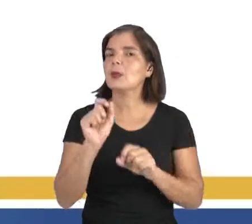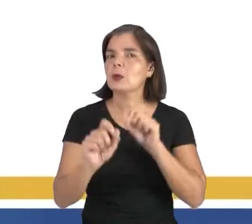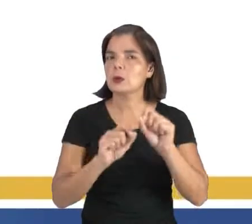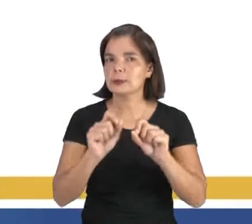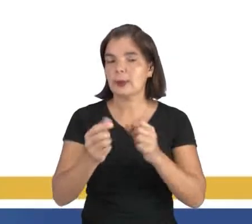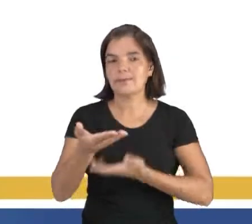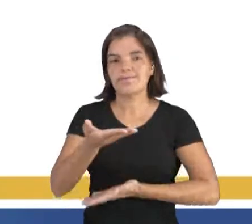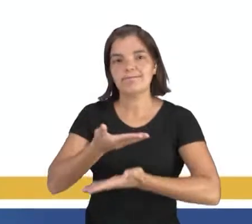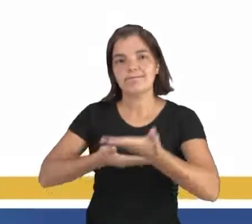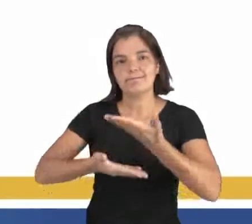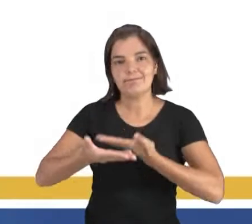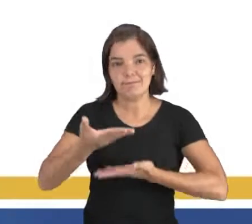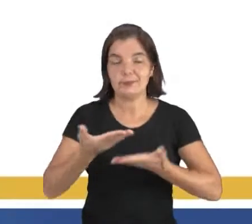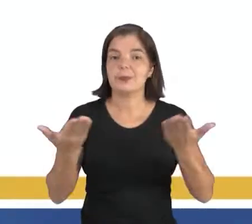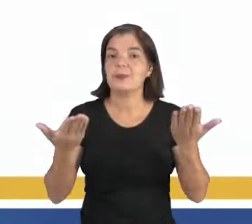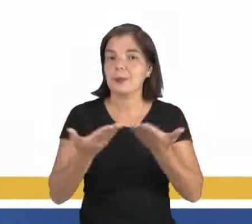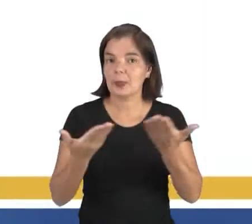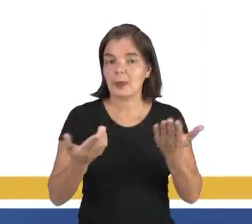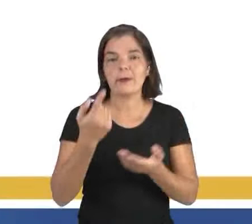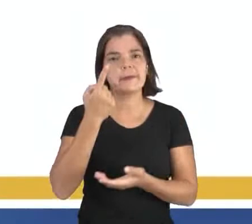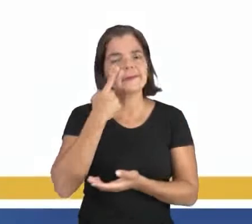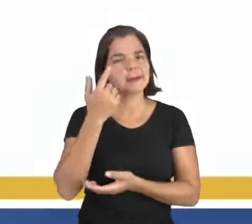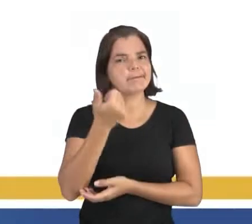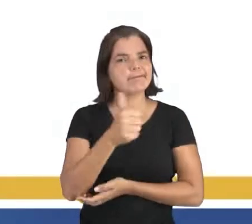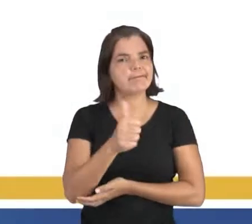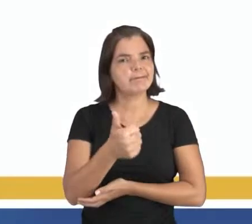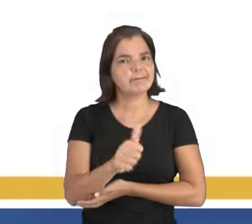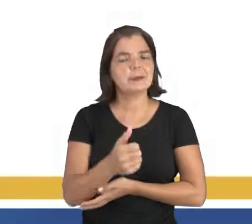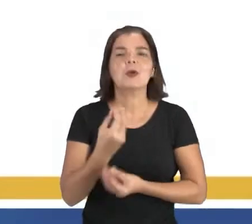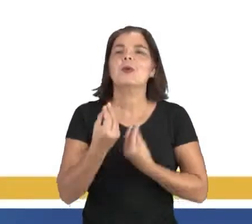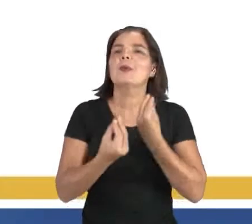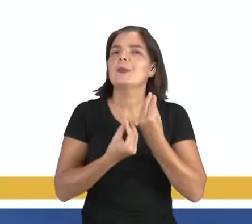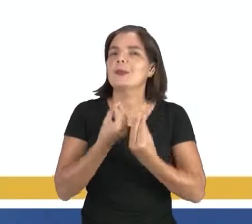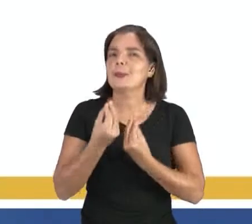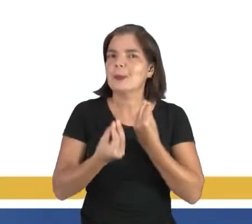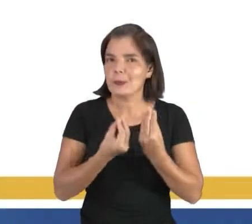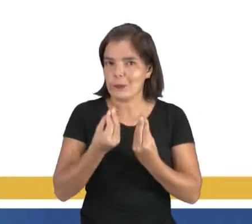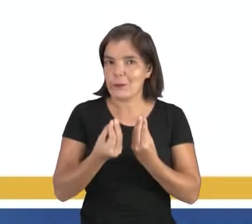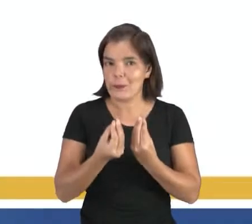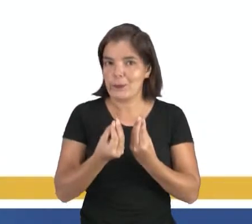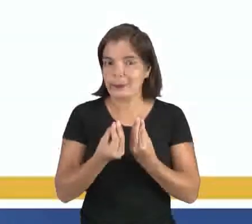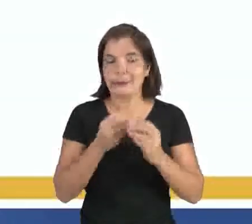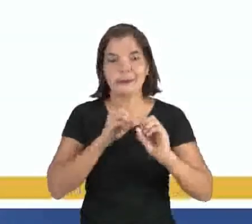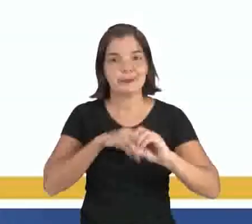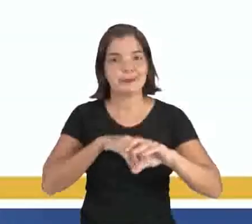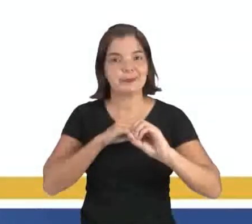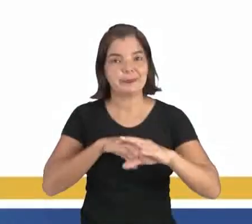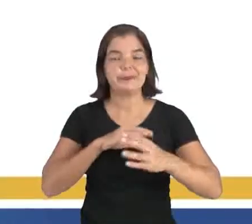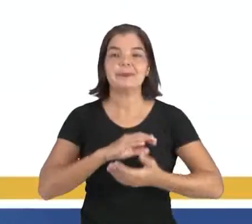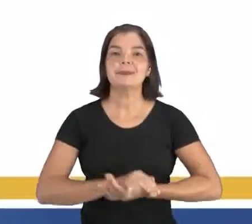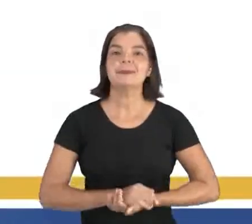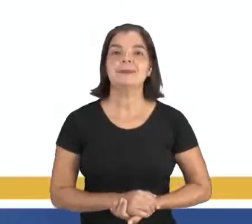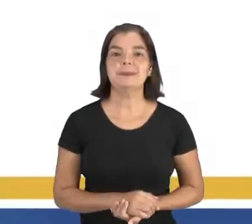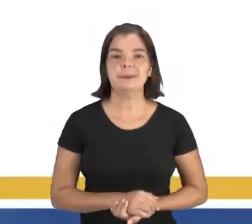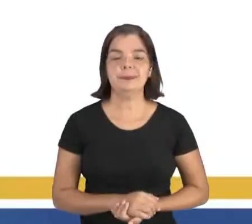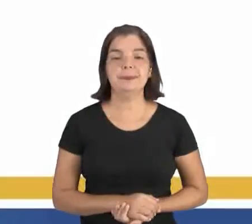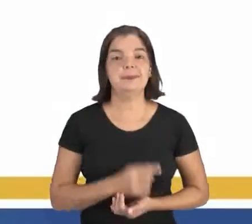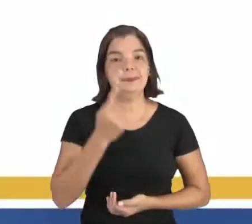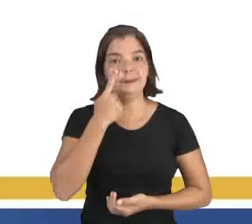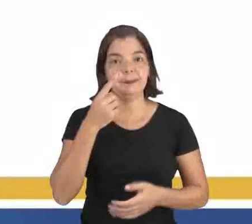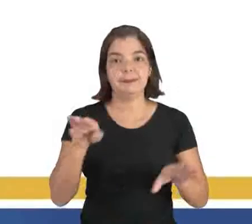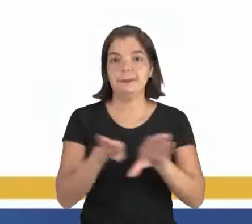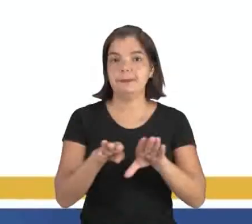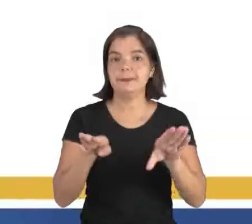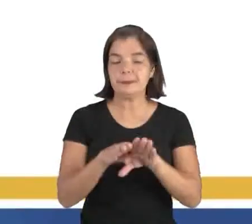esta relação. Agora, vamos verificar como ficará o nosso ensino. Vejam que